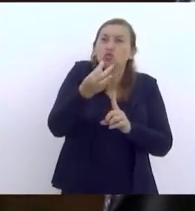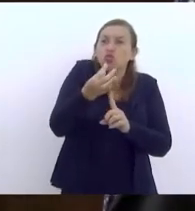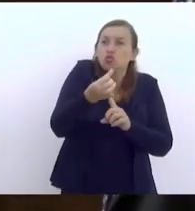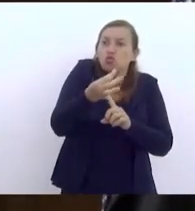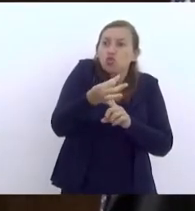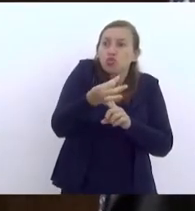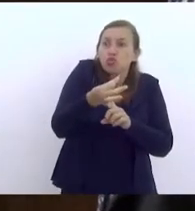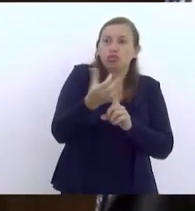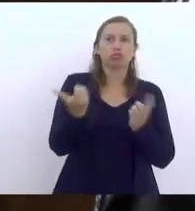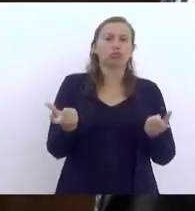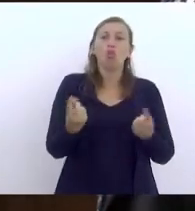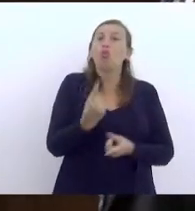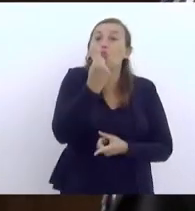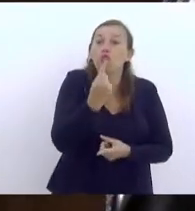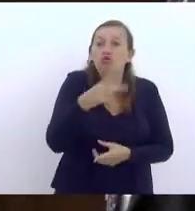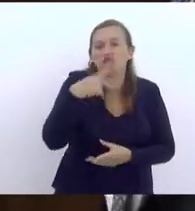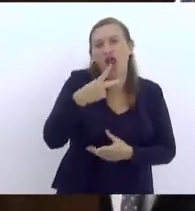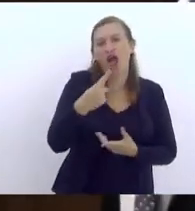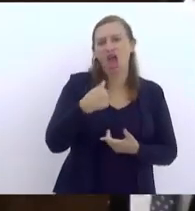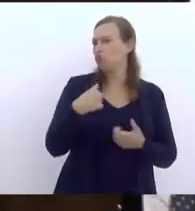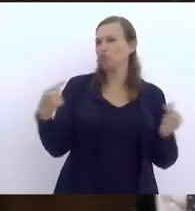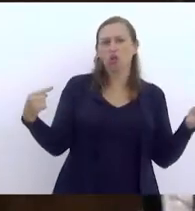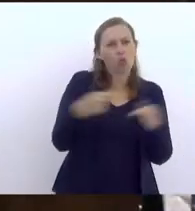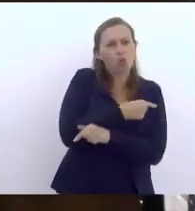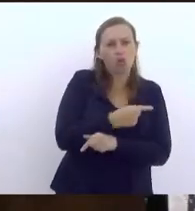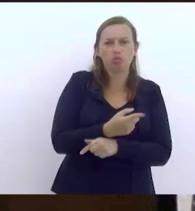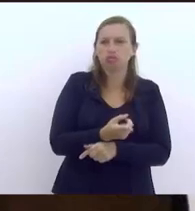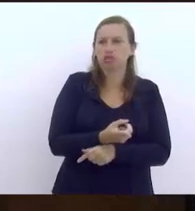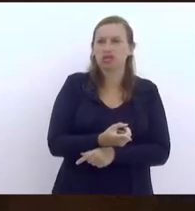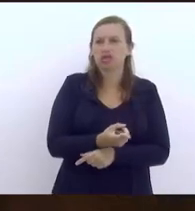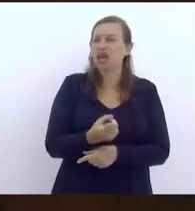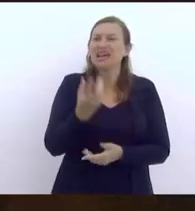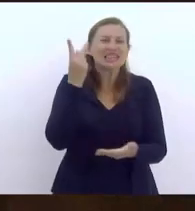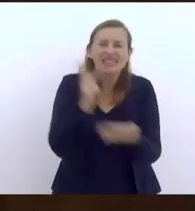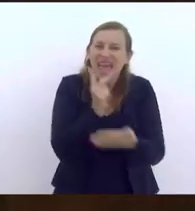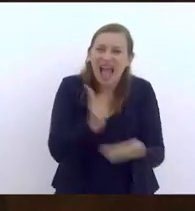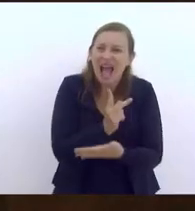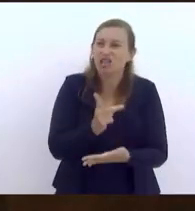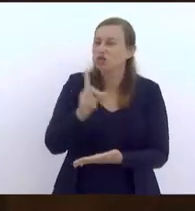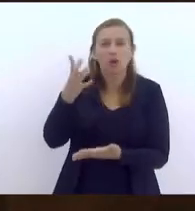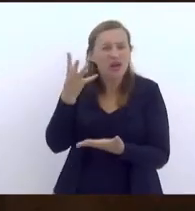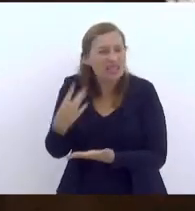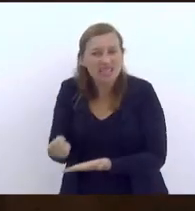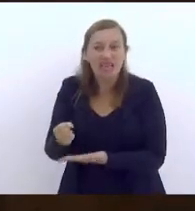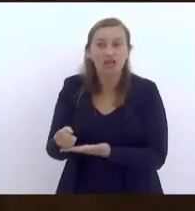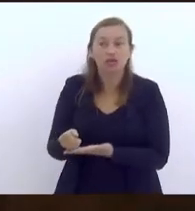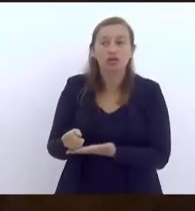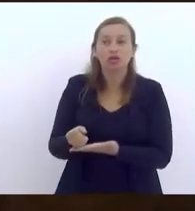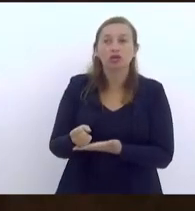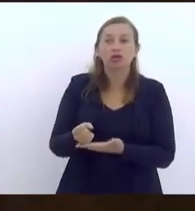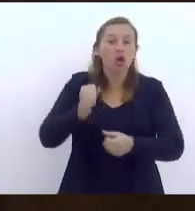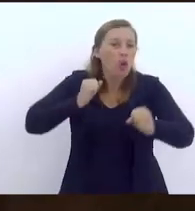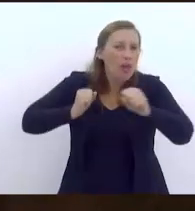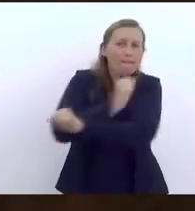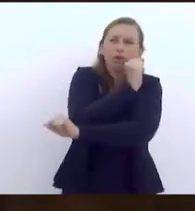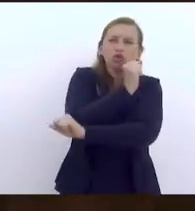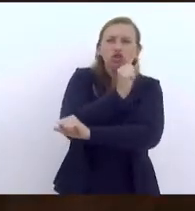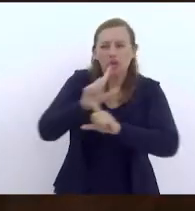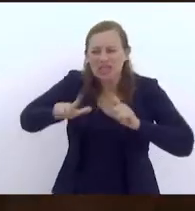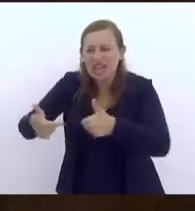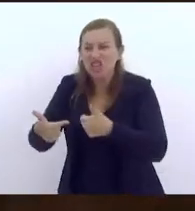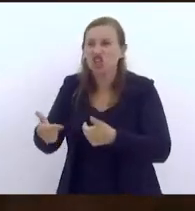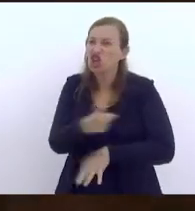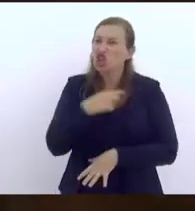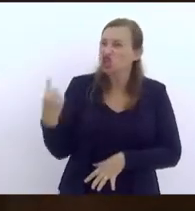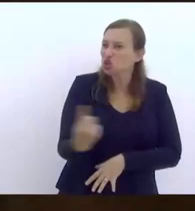um dizer, eu não concordo com ele. Está errado o que ele fez. Eu repudio este ato. E nós